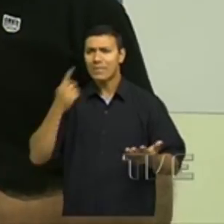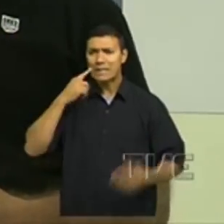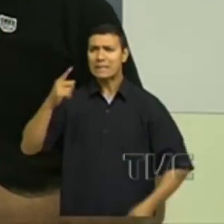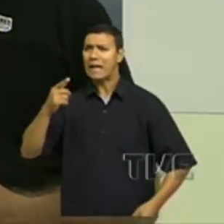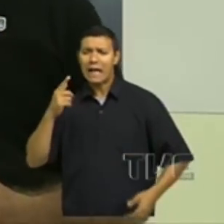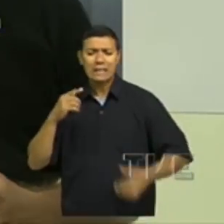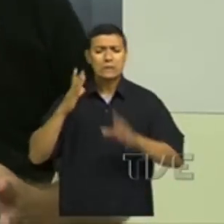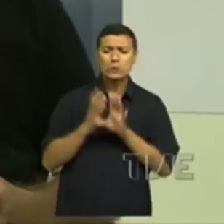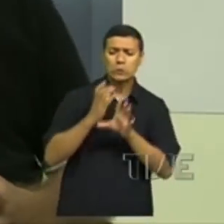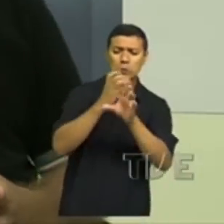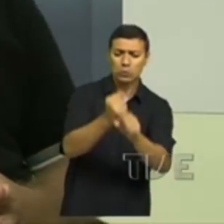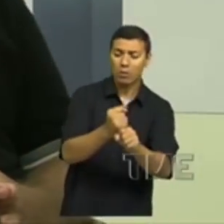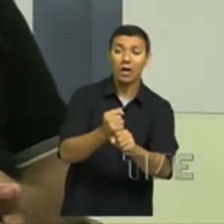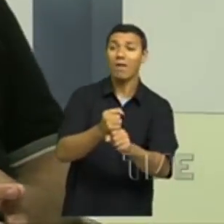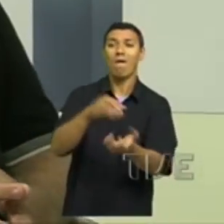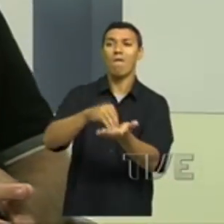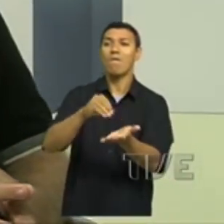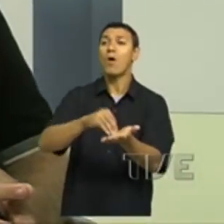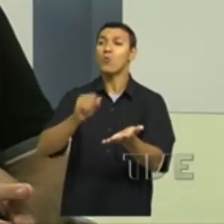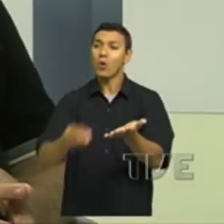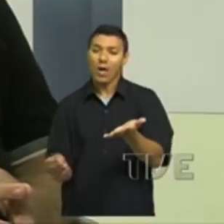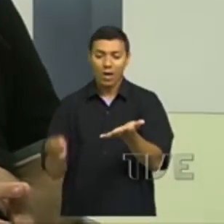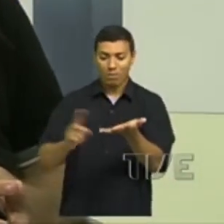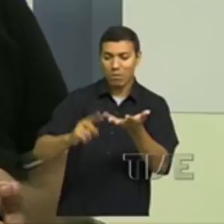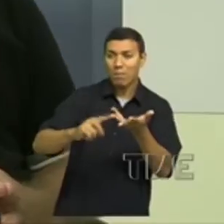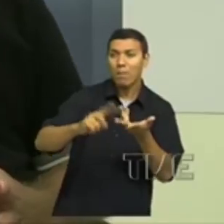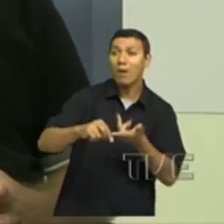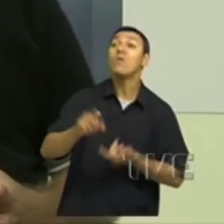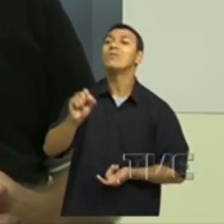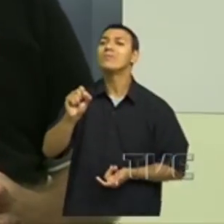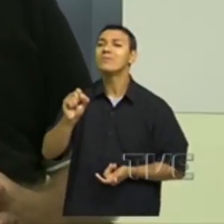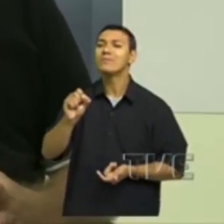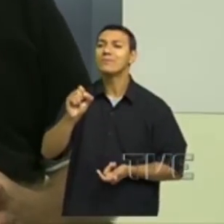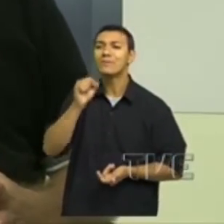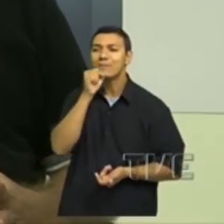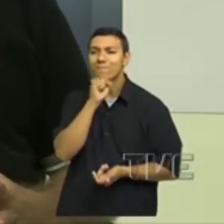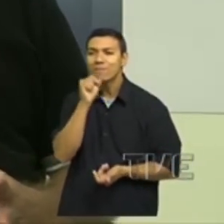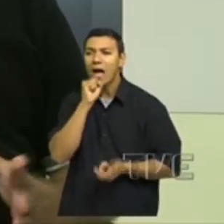aí os idosos, nem